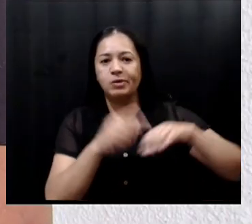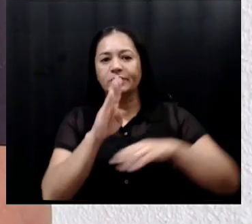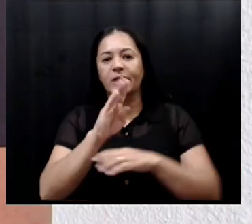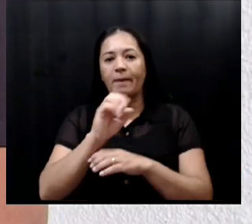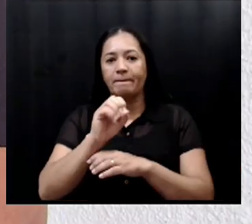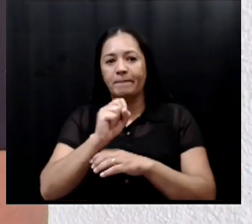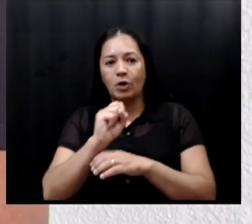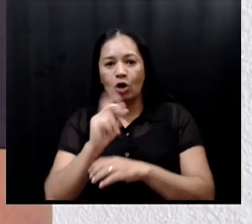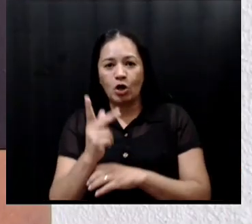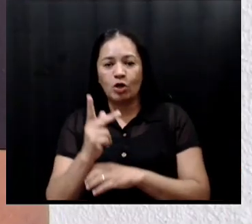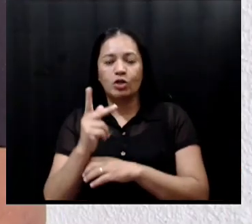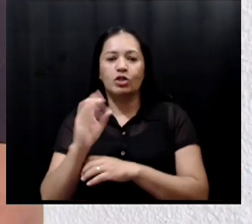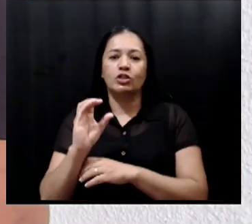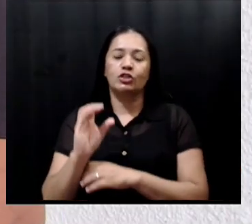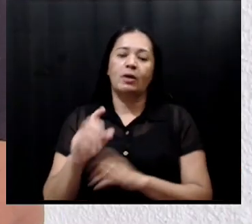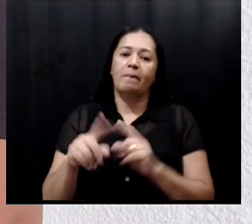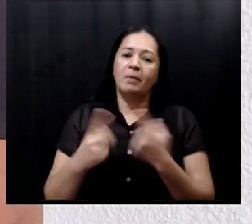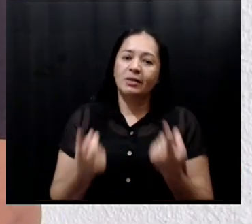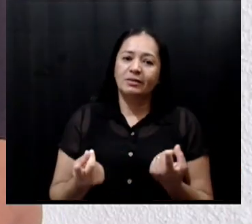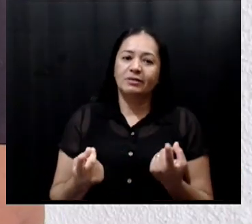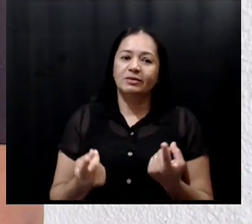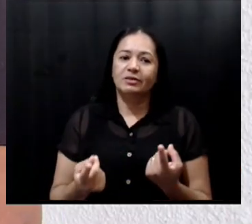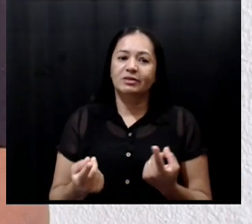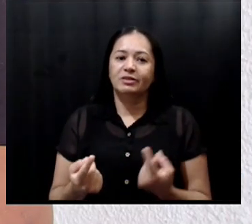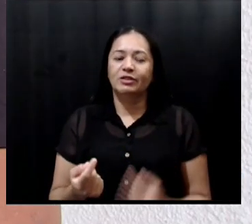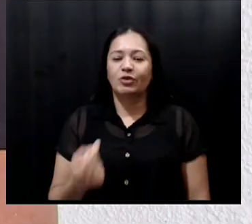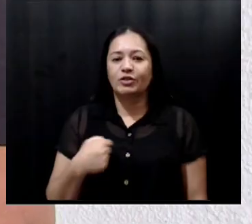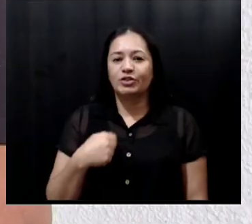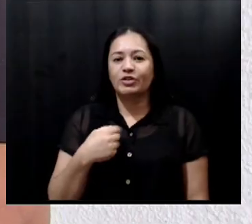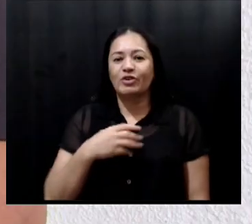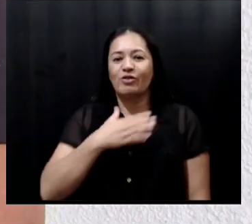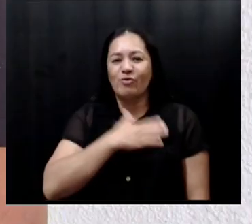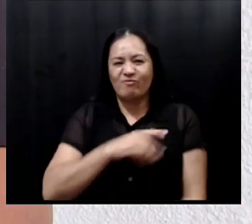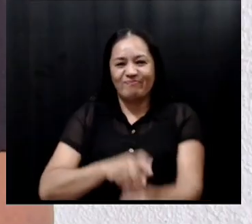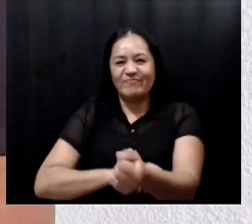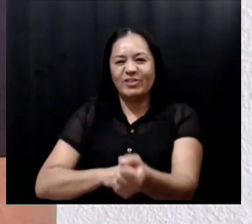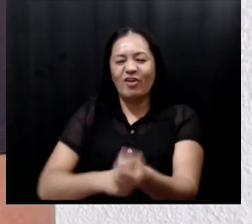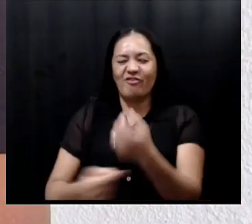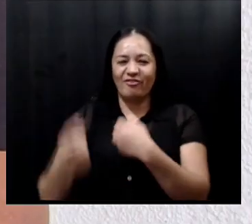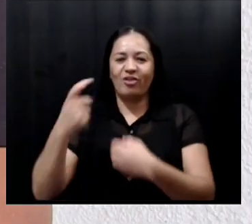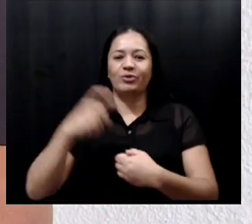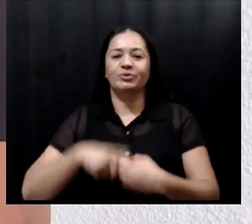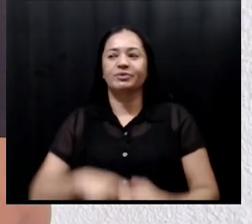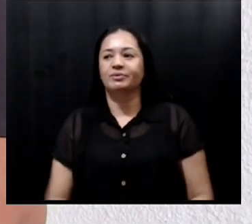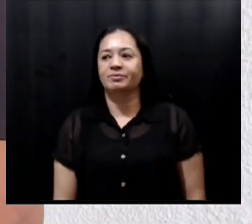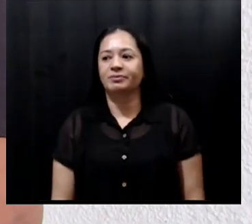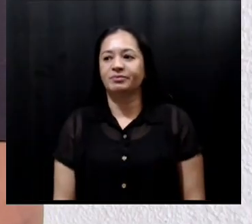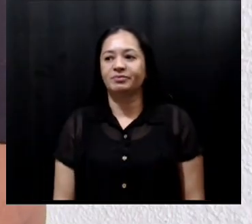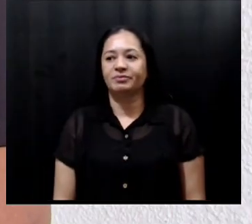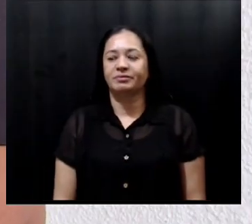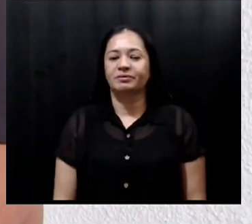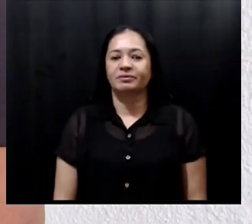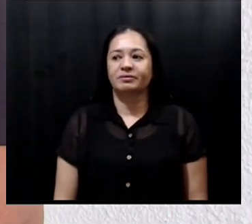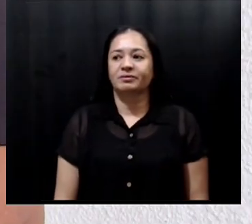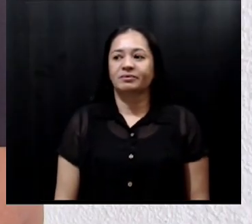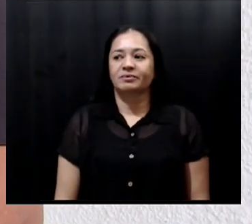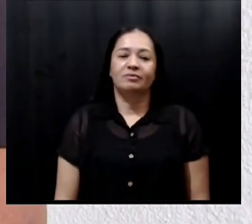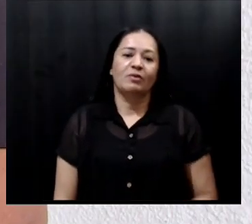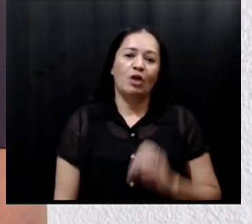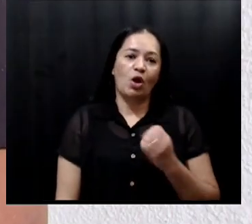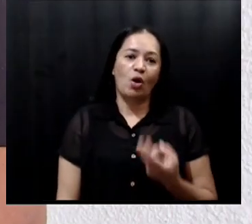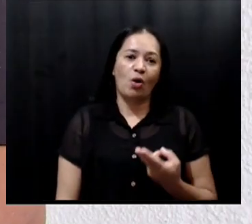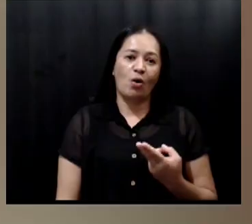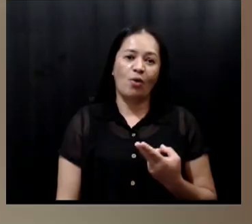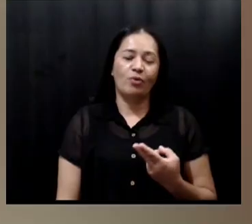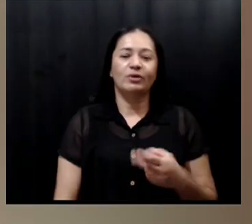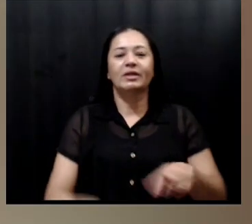mas o que está no sangue volta, né? Sim. Como se diz aí. Nenê também, meu primo, que é